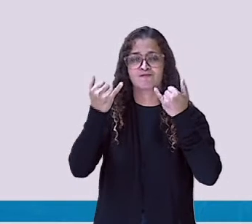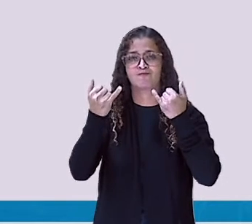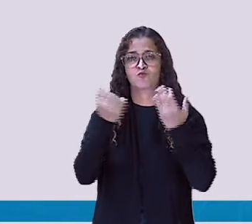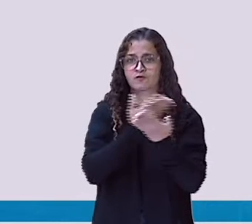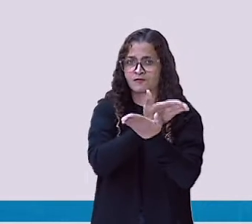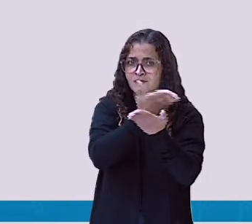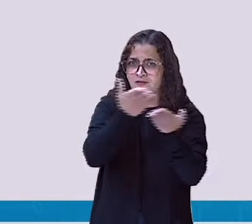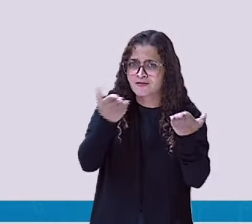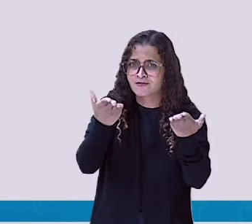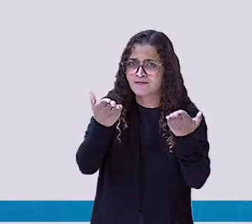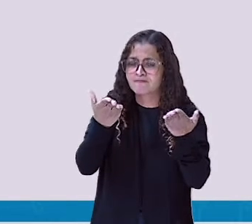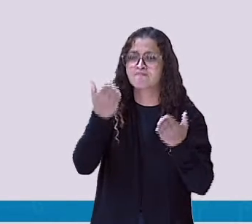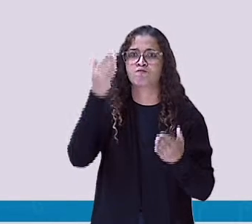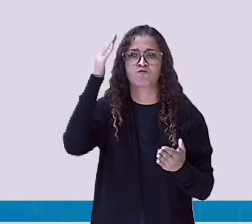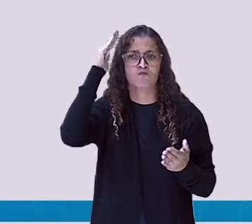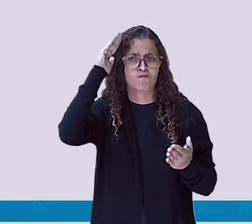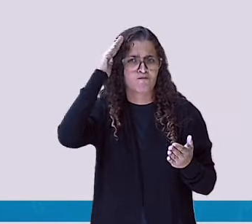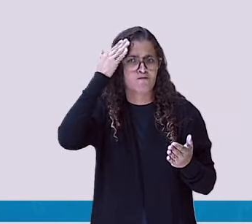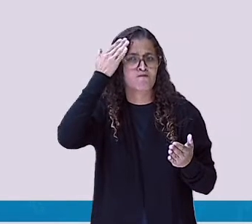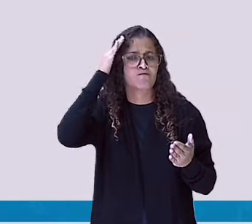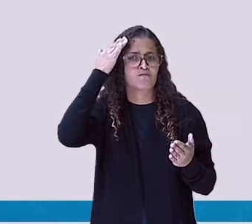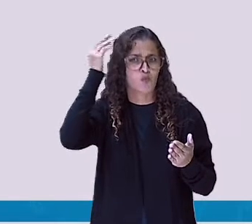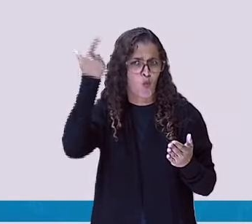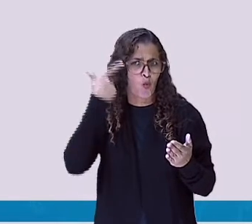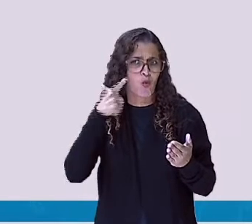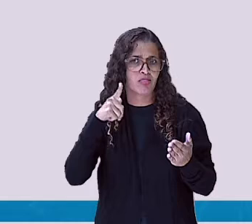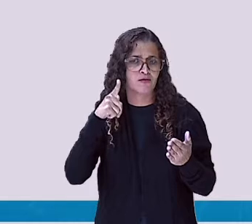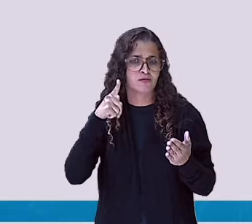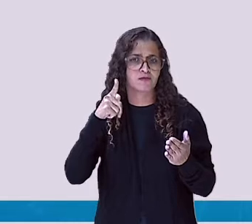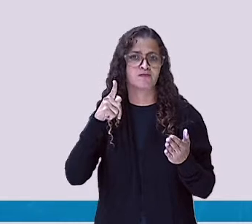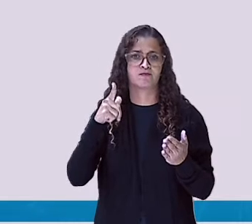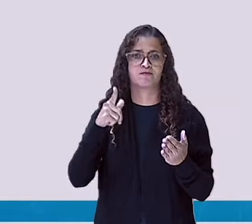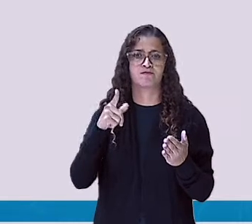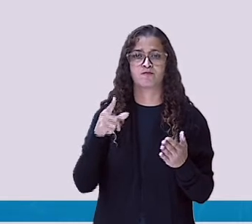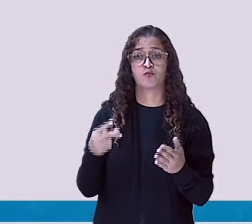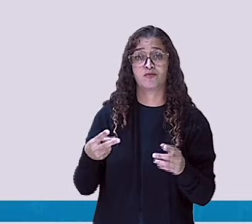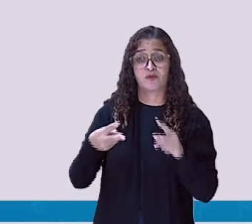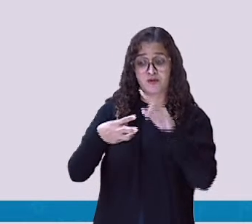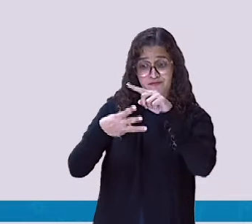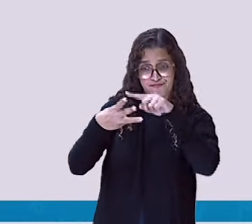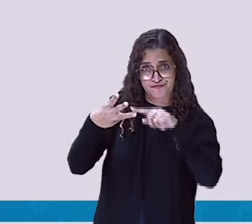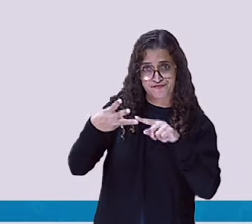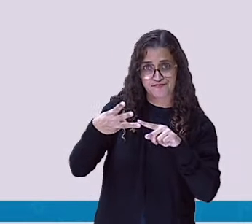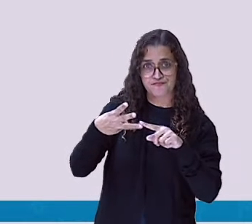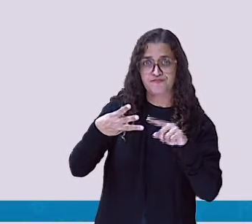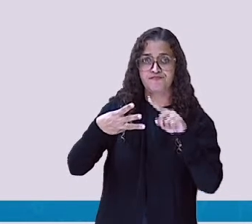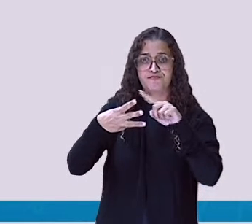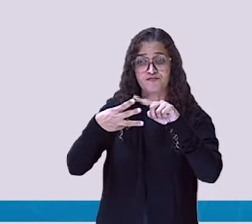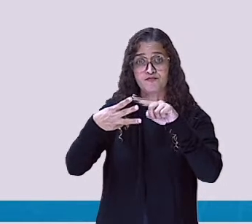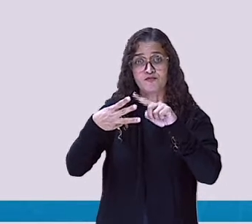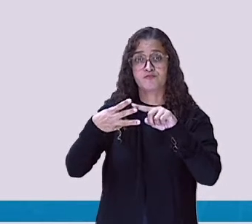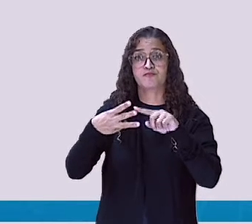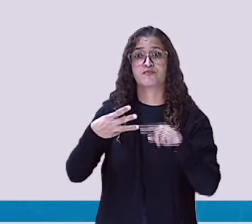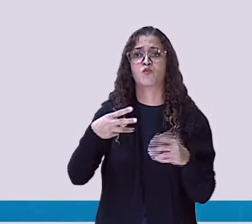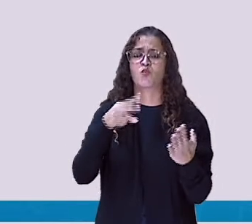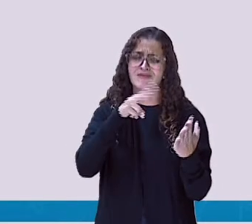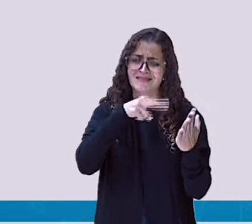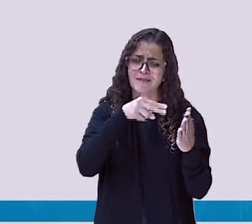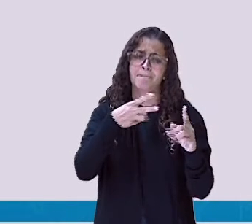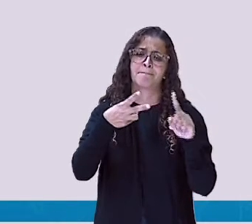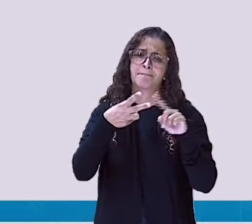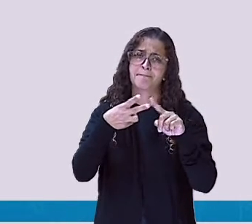24, praticar esportes 40, ir ao cinema 36. Mas como